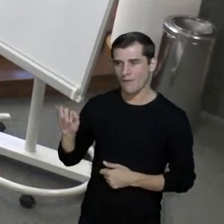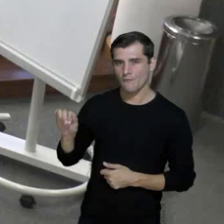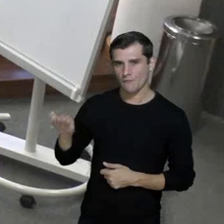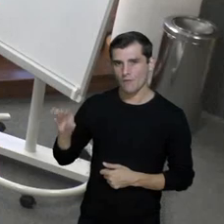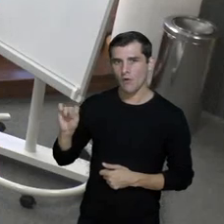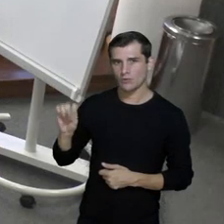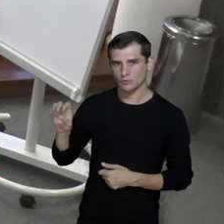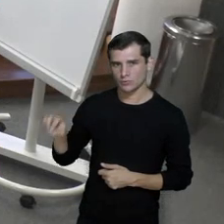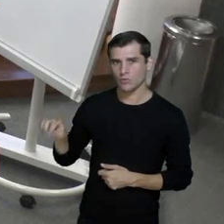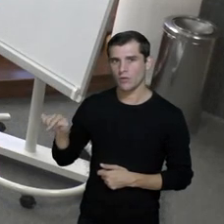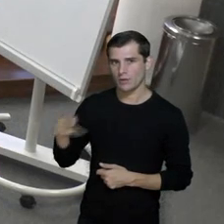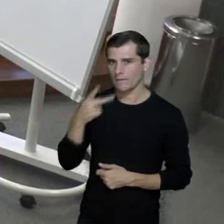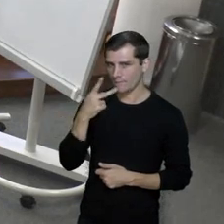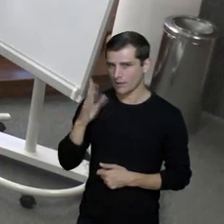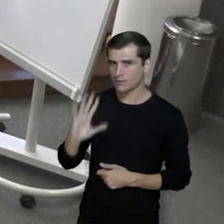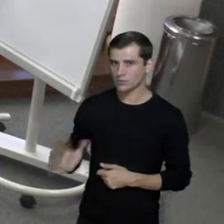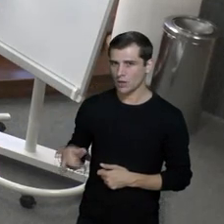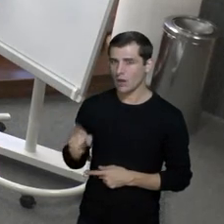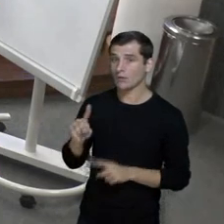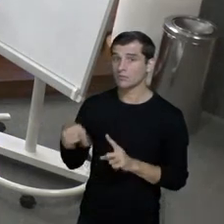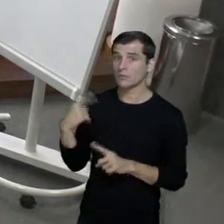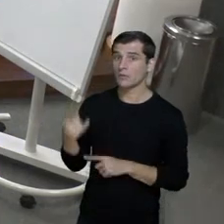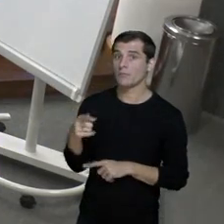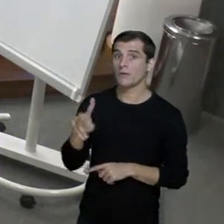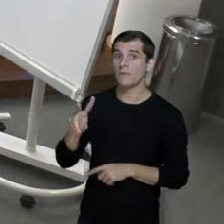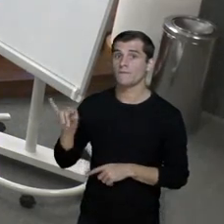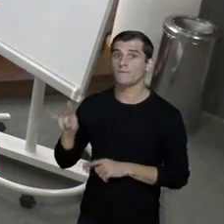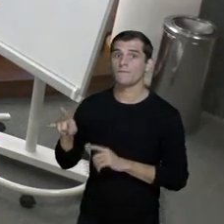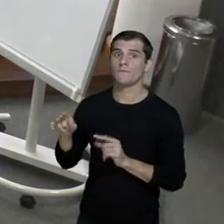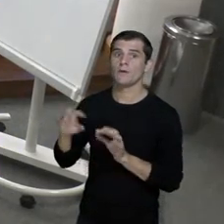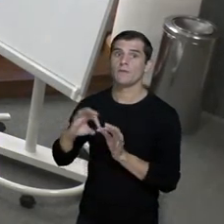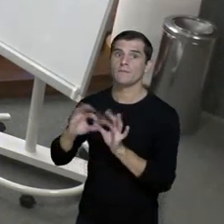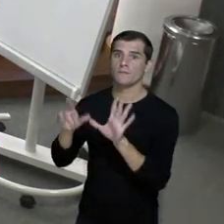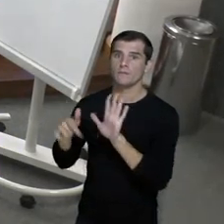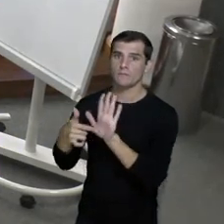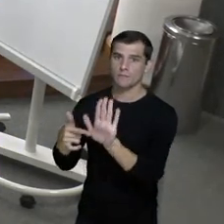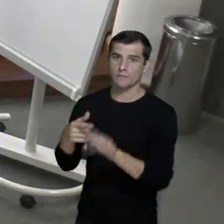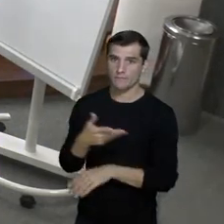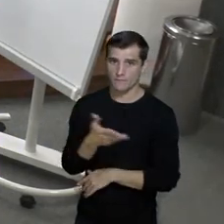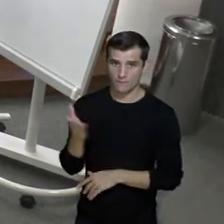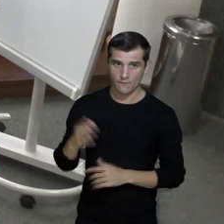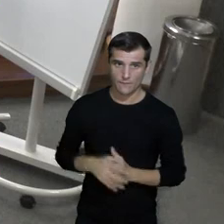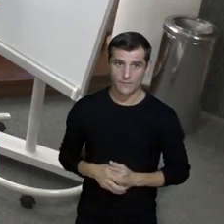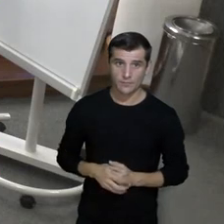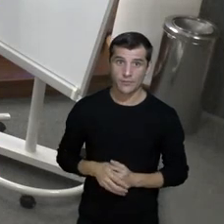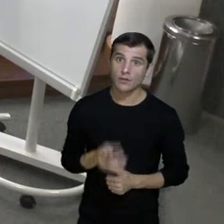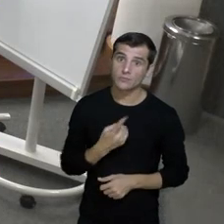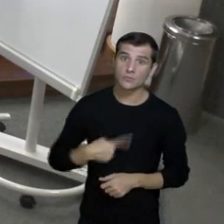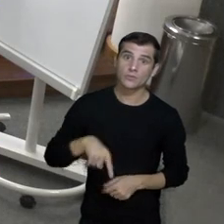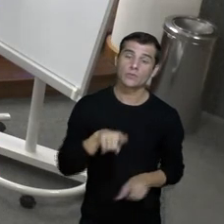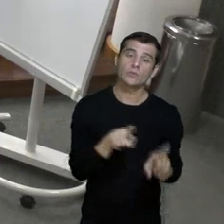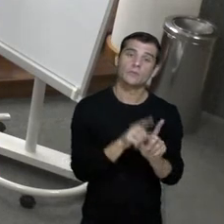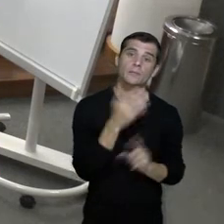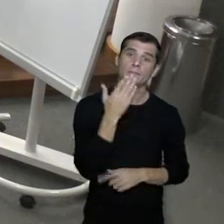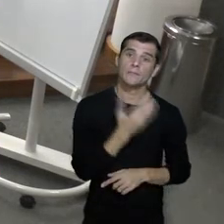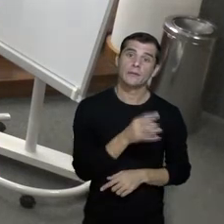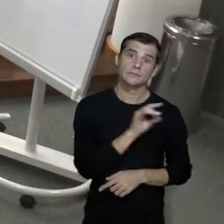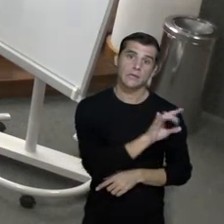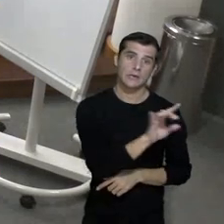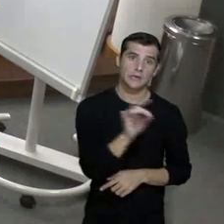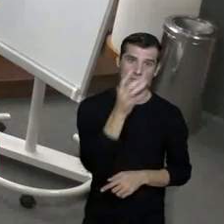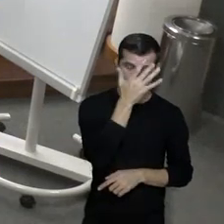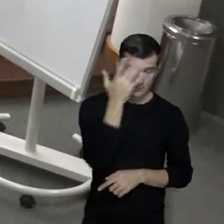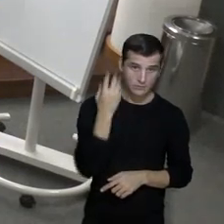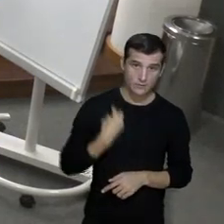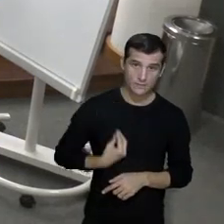depois Isso aqui vai est disponíveis para vocês pode passar mas a gente pede assim ó que que cada um de nós a